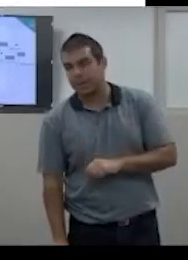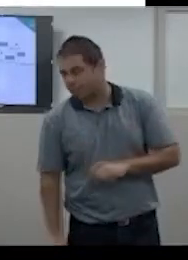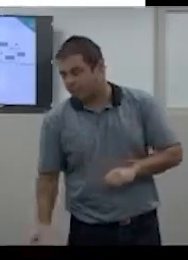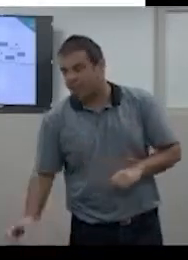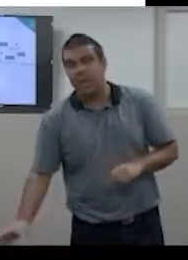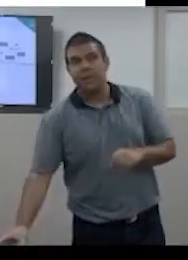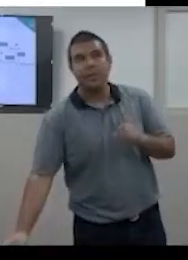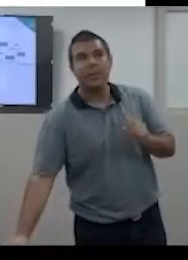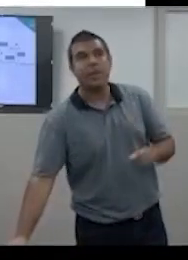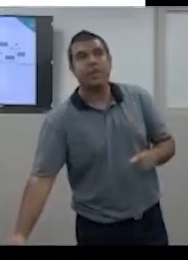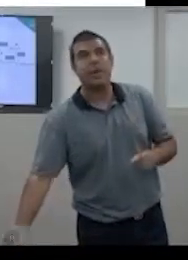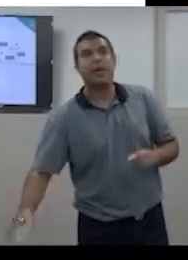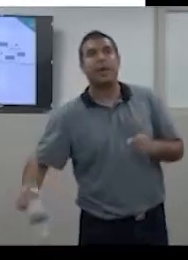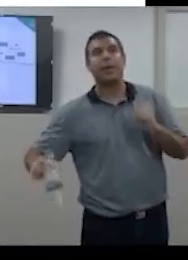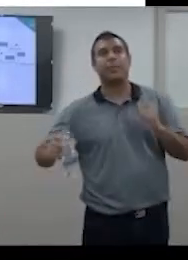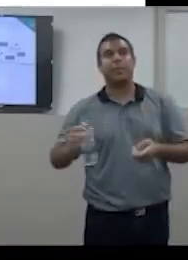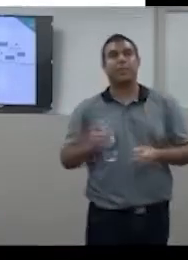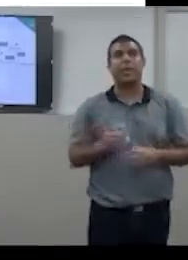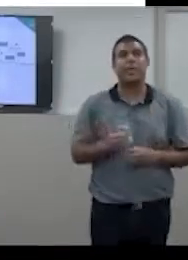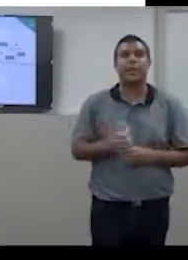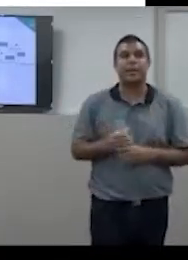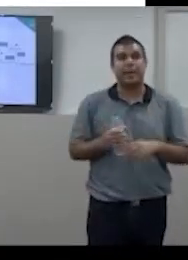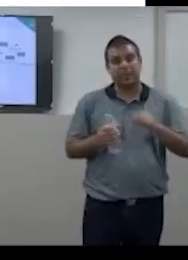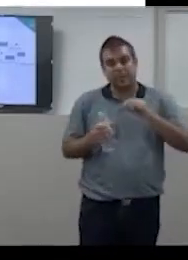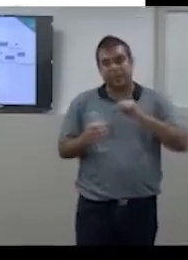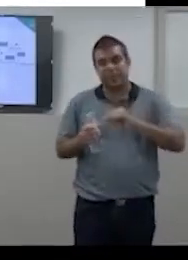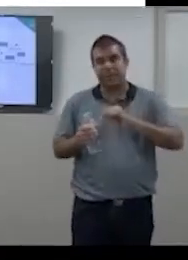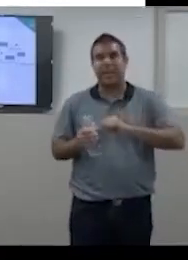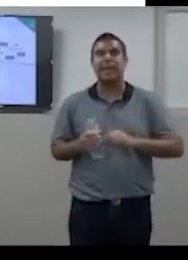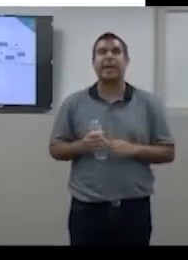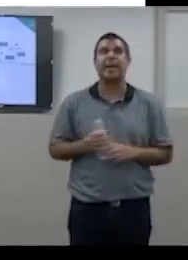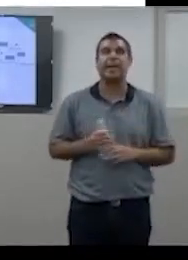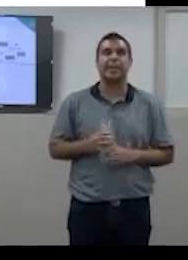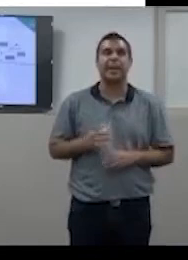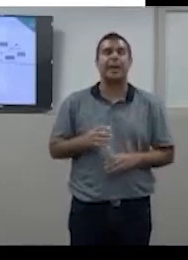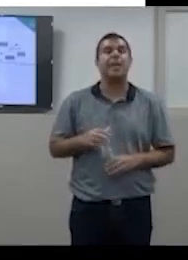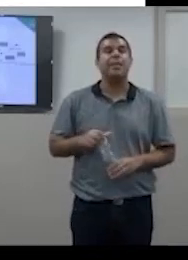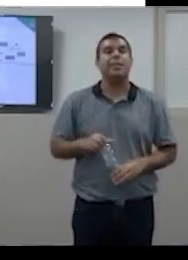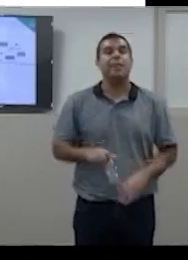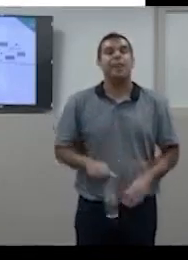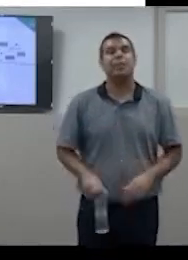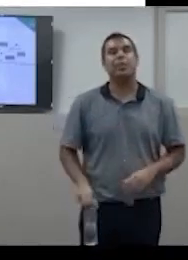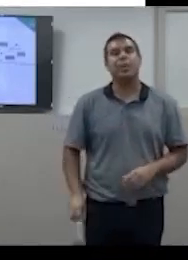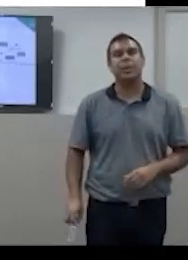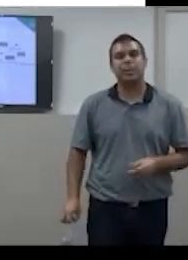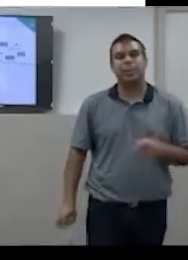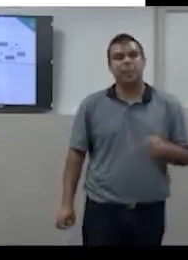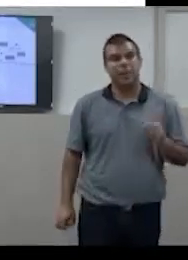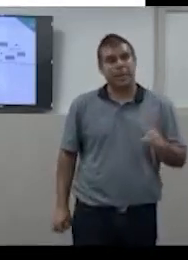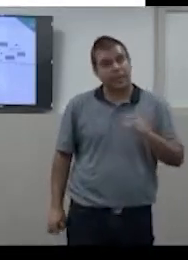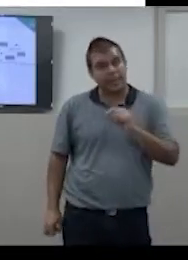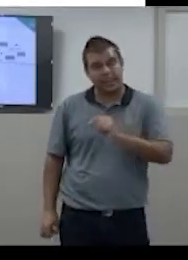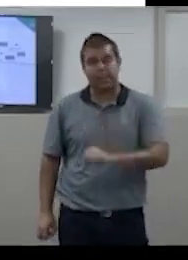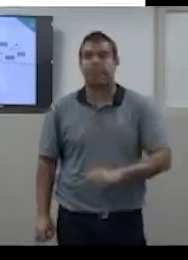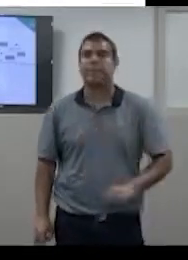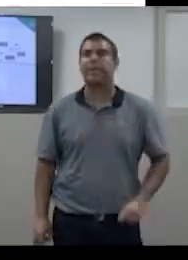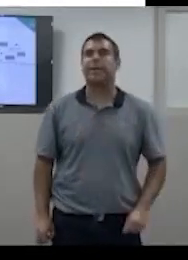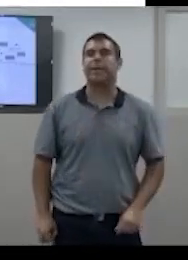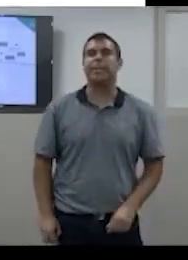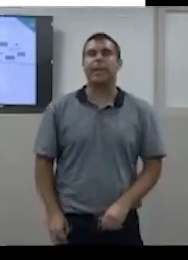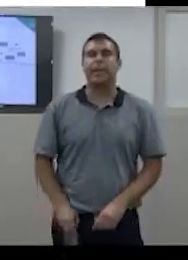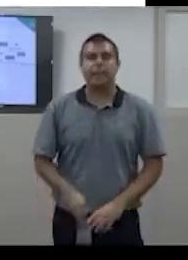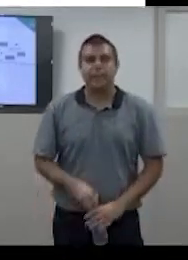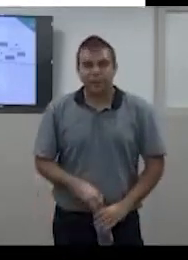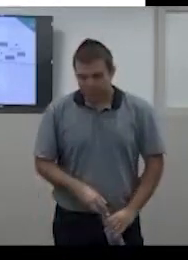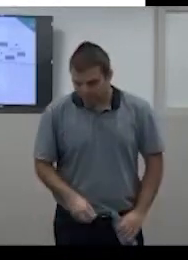aparecendo no aplicativo de vocês. Se você acha que a resposta correta é a letra A, você vai marcar lá a letra A. Se você acha que a sua resposta correta é a letra B, você vai